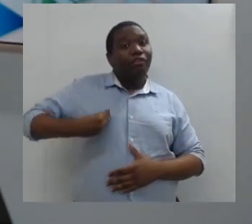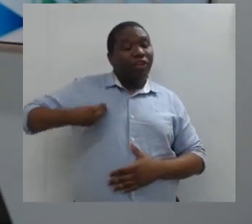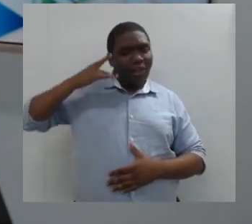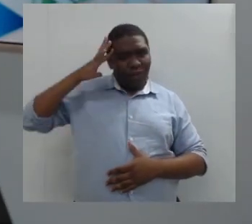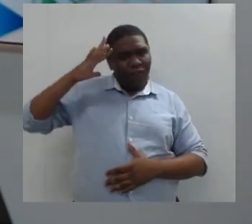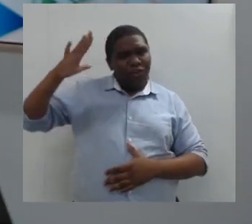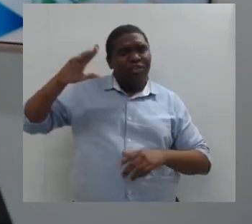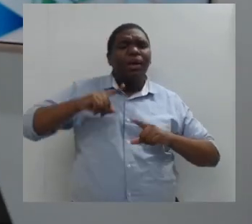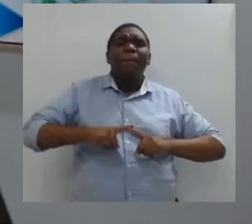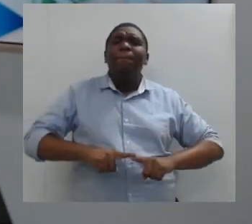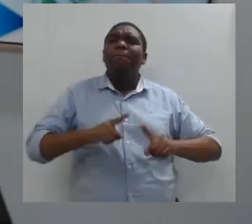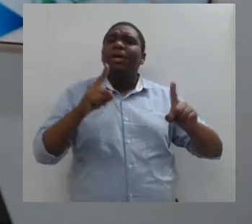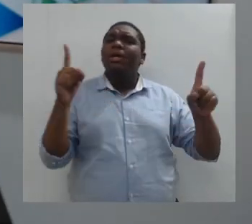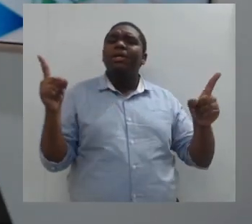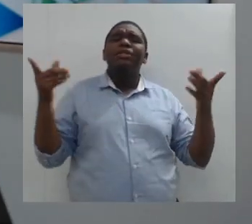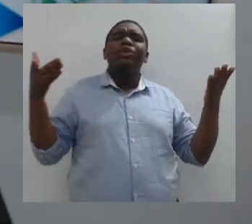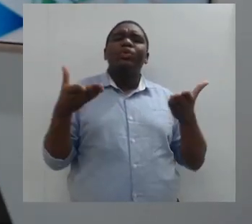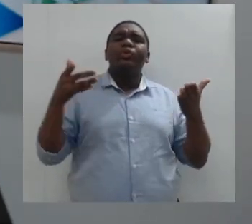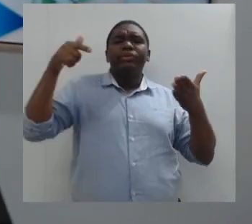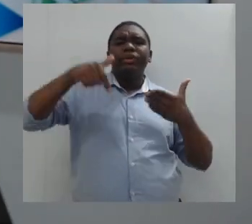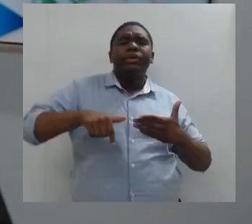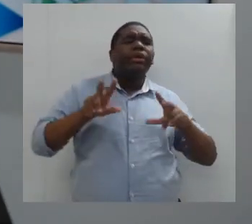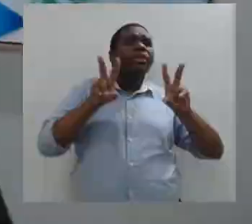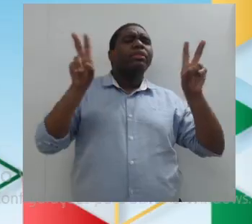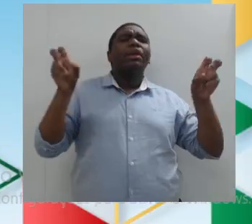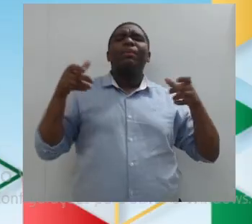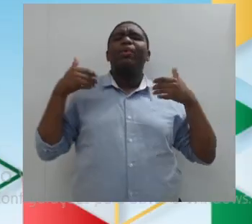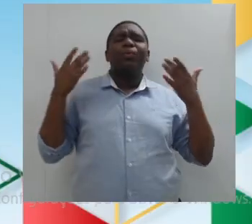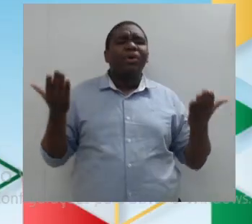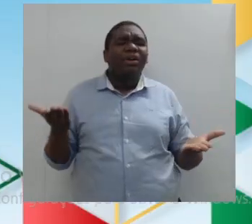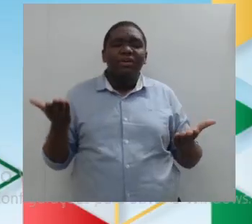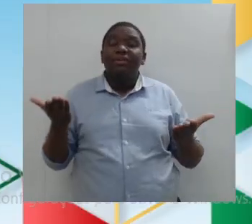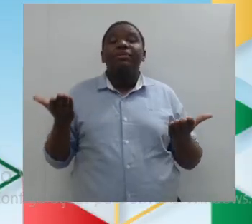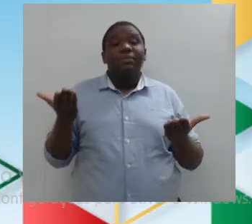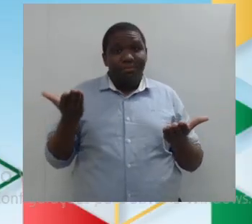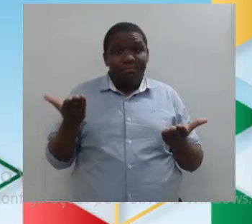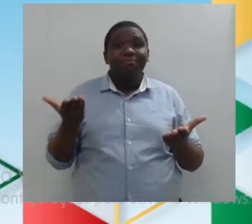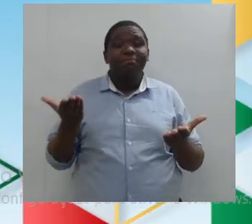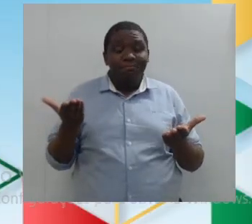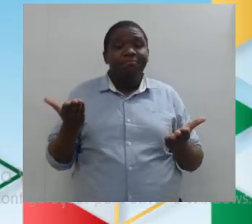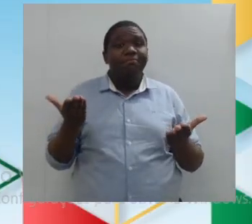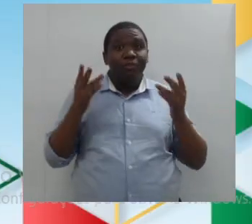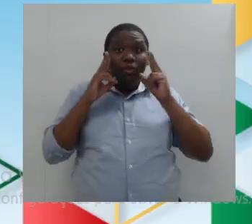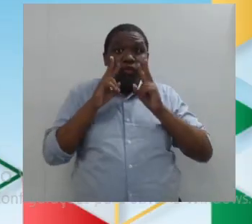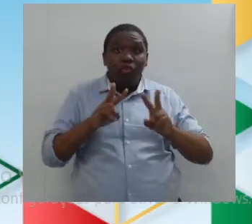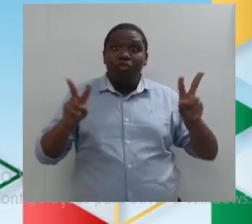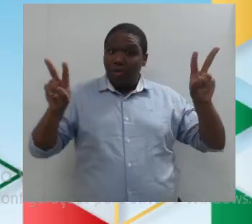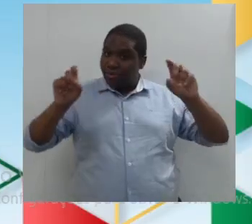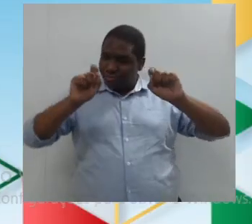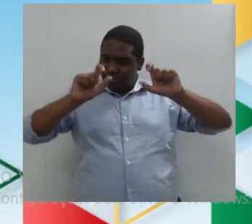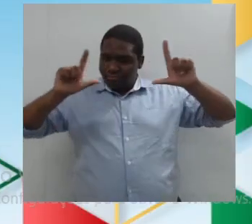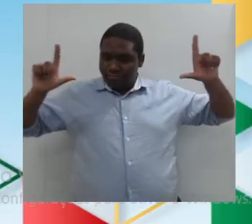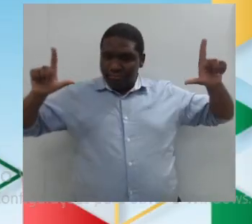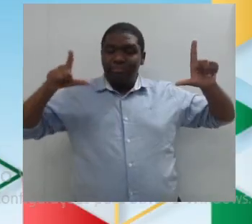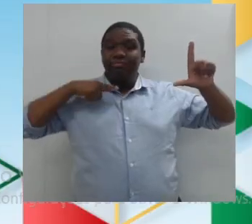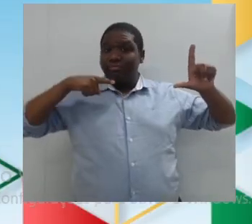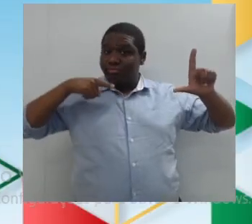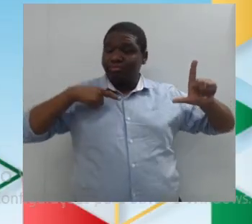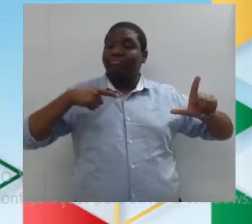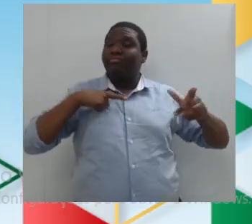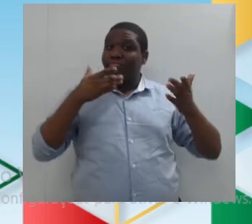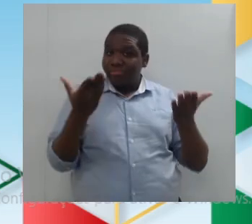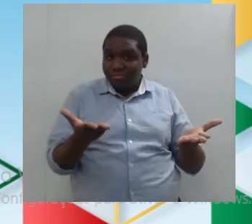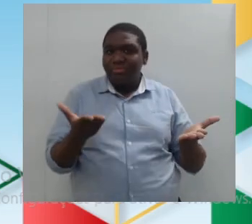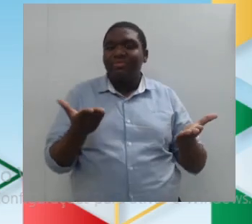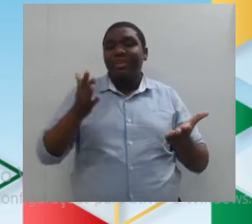qual será o tema da aula de hoje? Olhando para a tela, nós temos a seguinte questão: